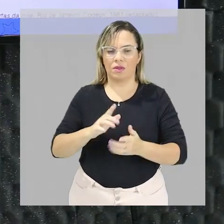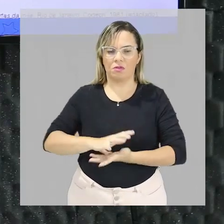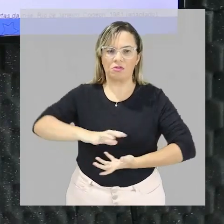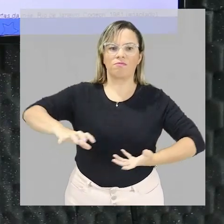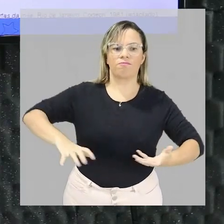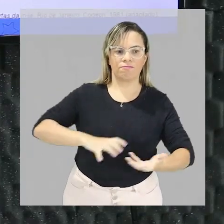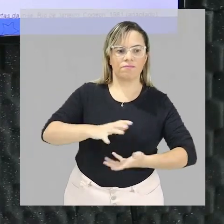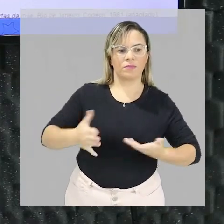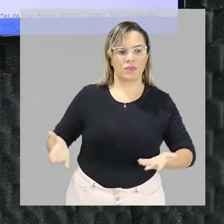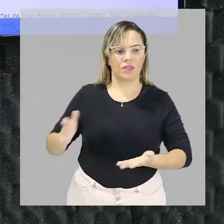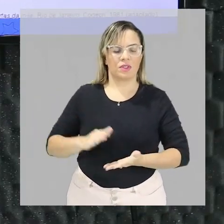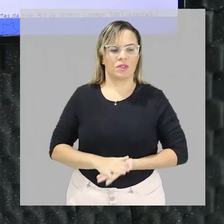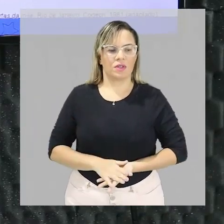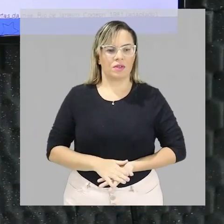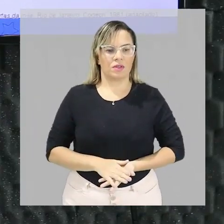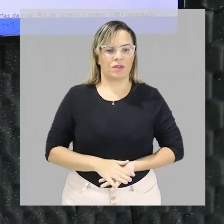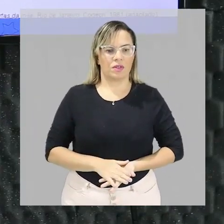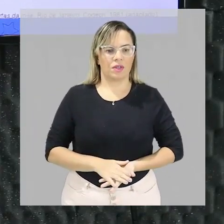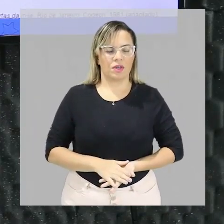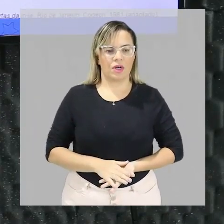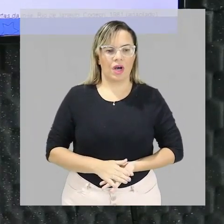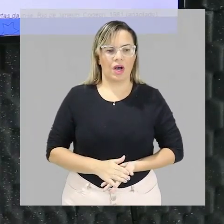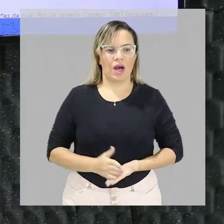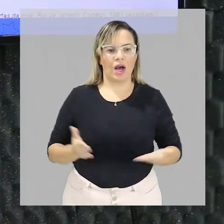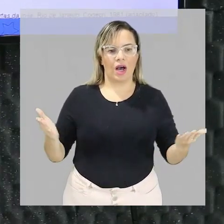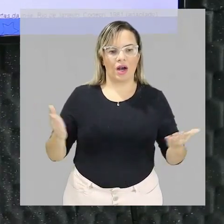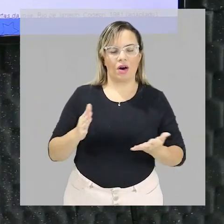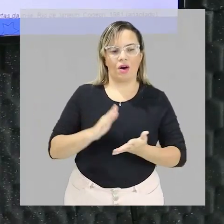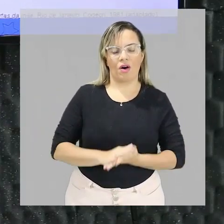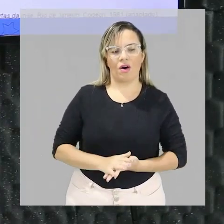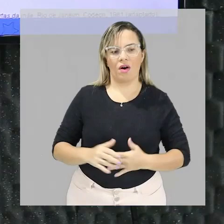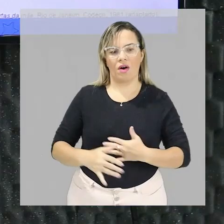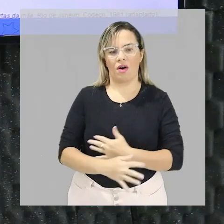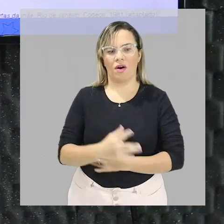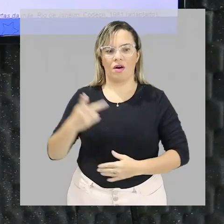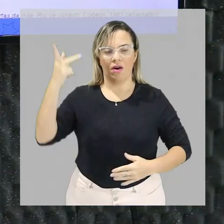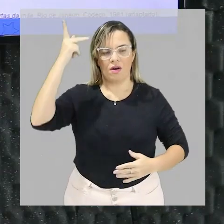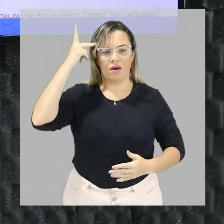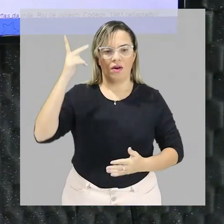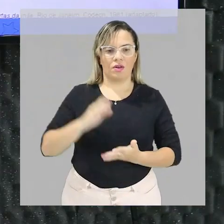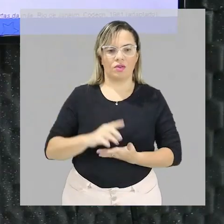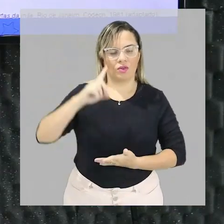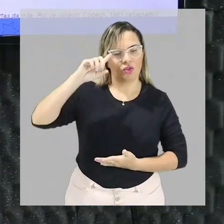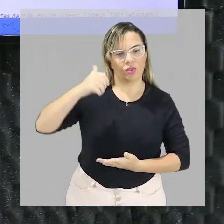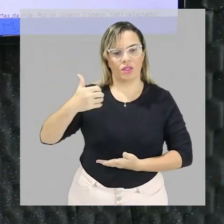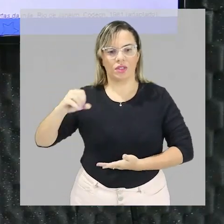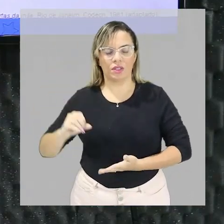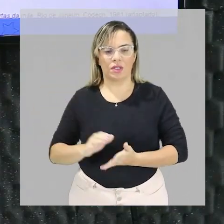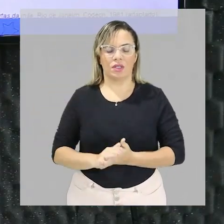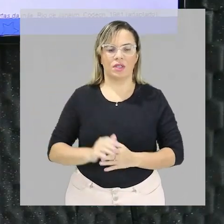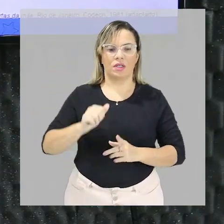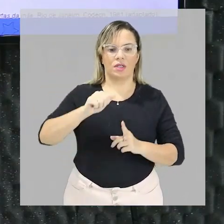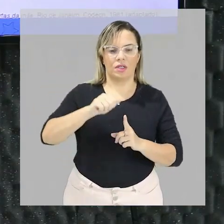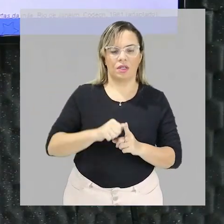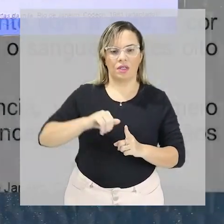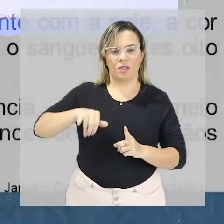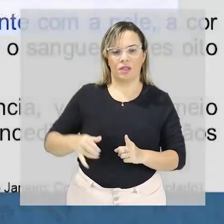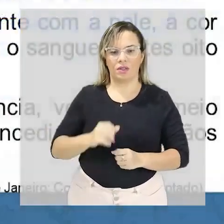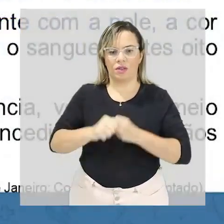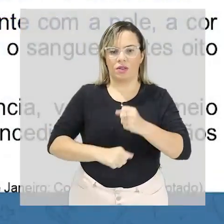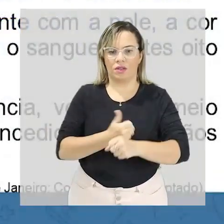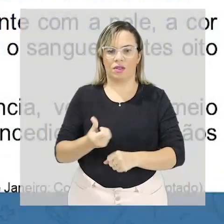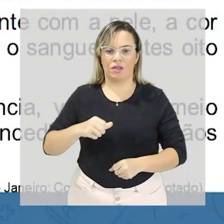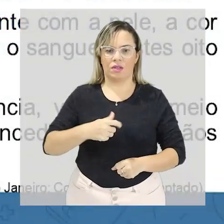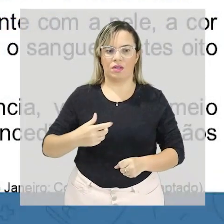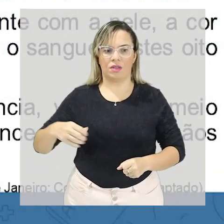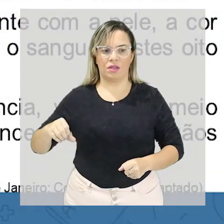bem. São Paulo, 10 de janeiro de 1979. Excelentíssimo senhor presidente